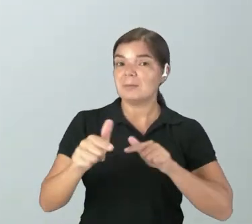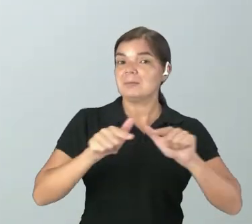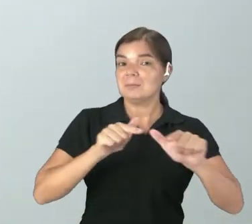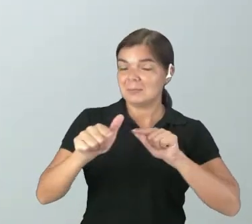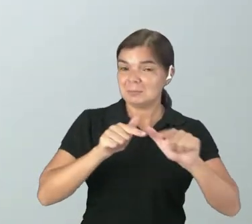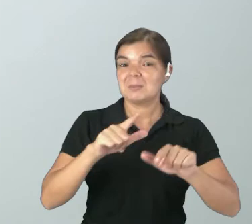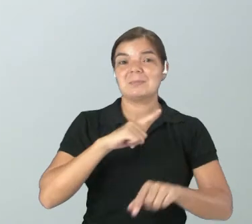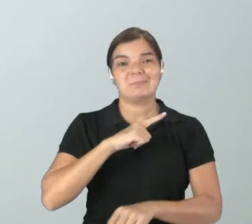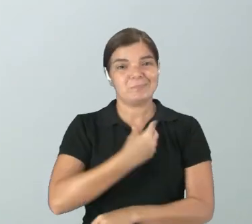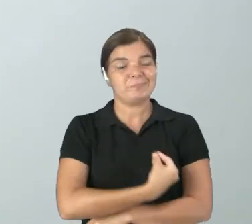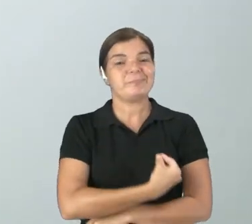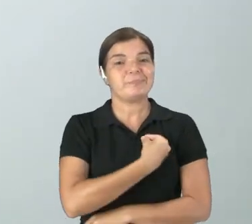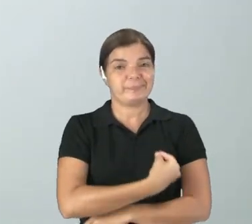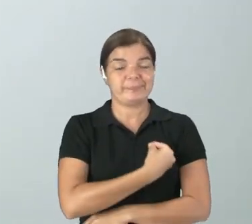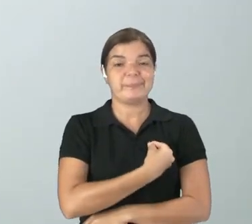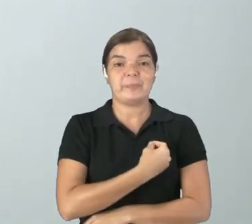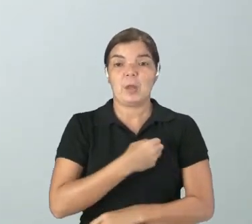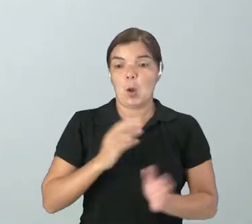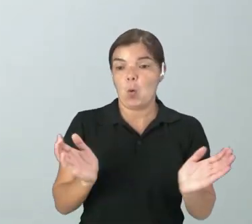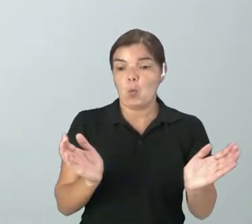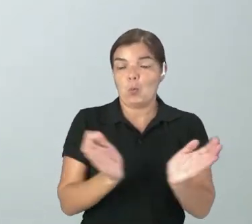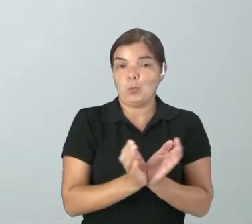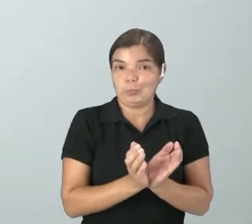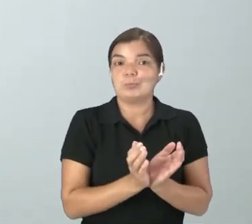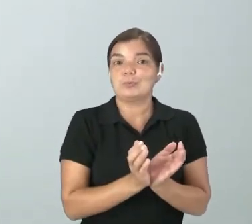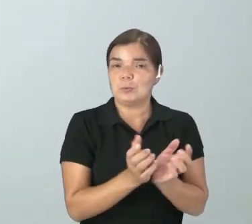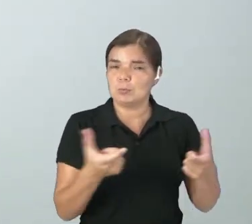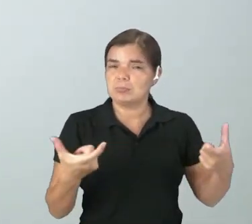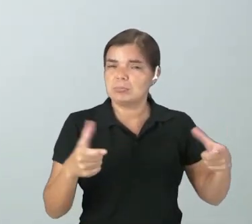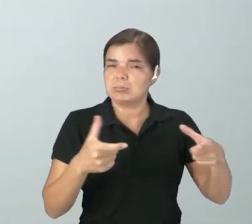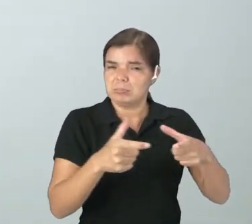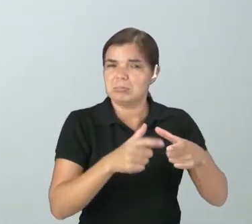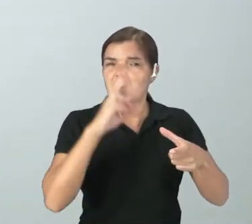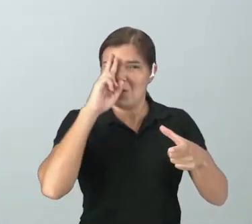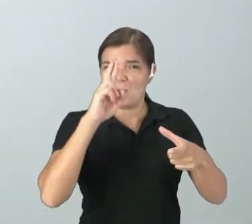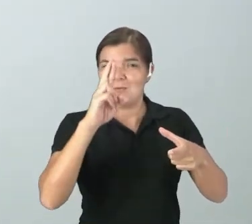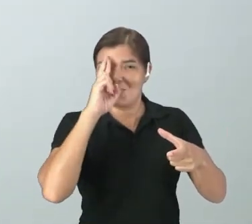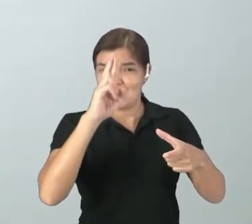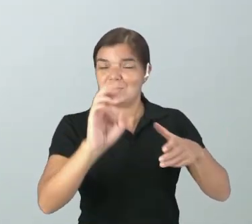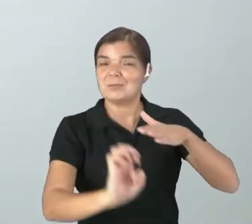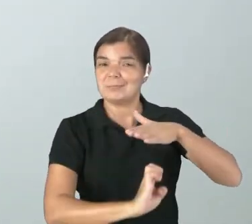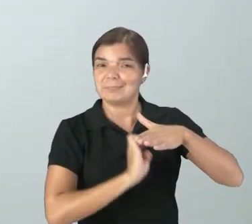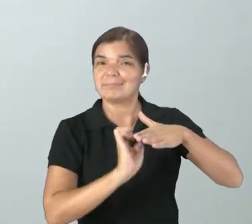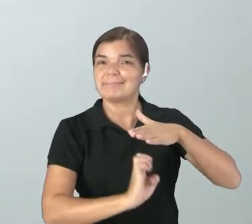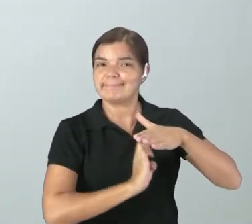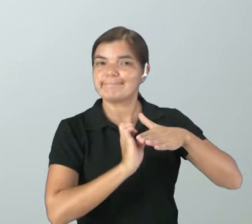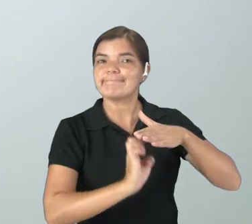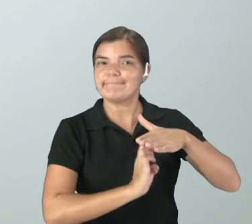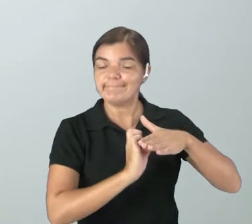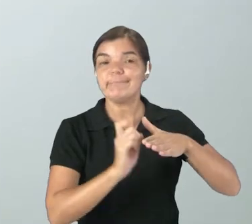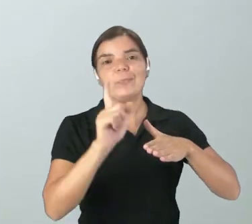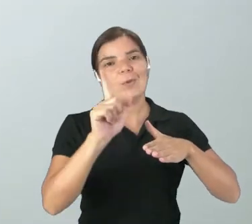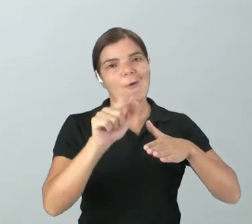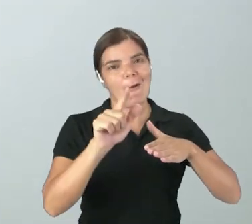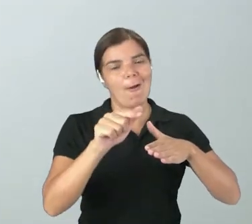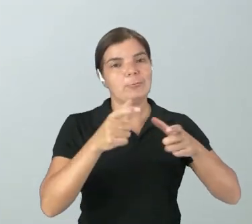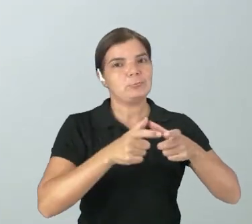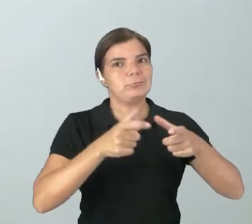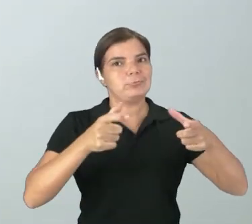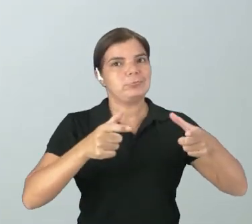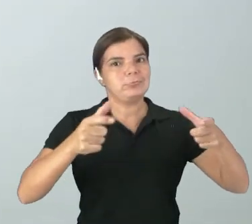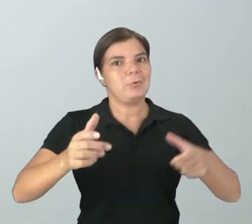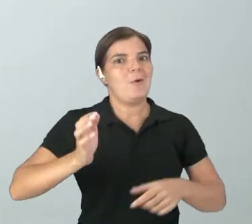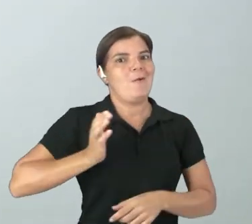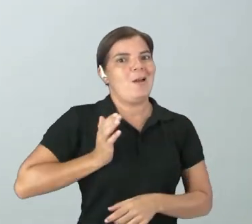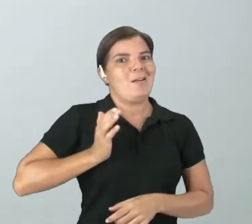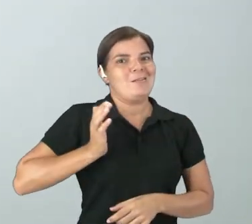trabalha para sobreviver, aquela pequena camada, que é a camada que representa os patrões, os donos dos meios de produção, essa camada